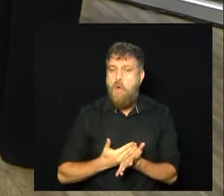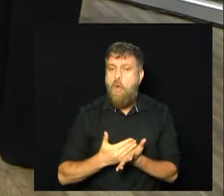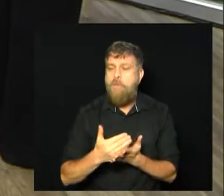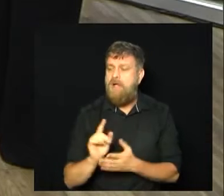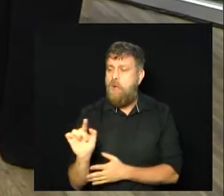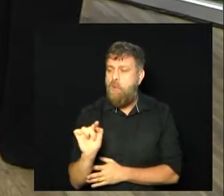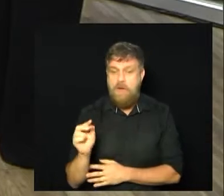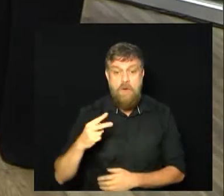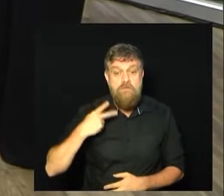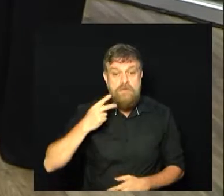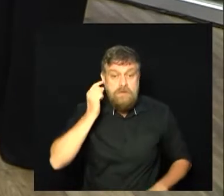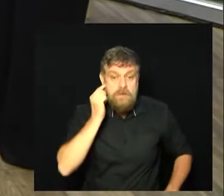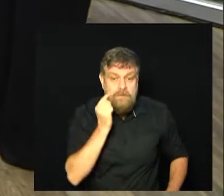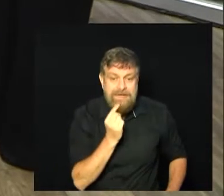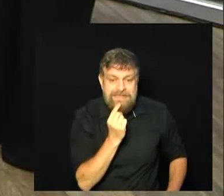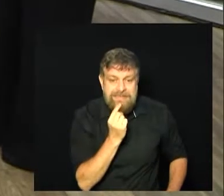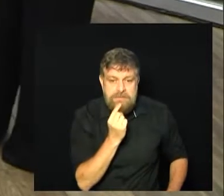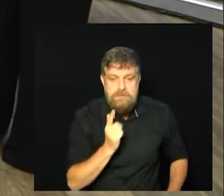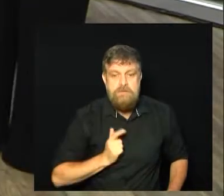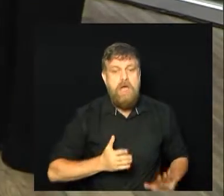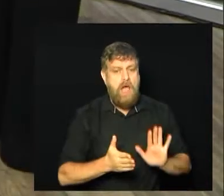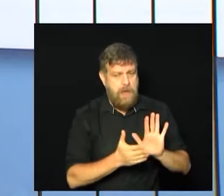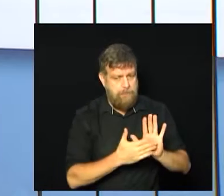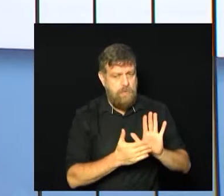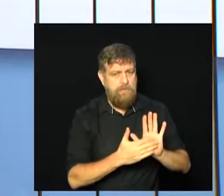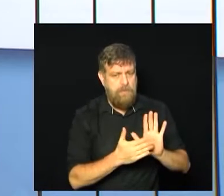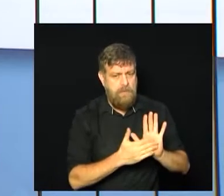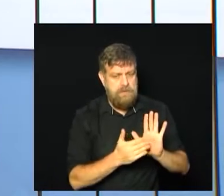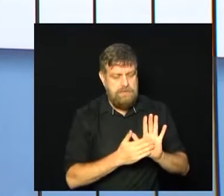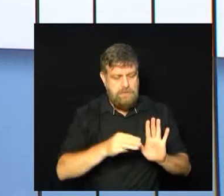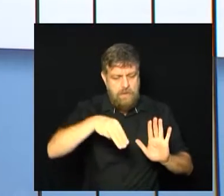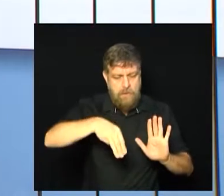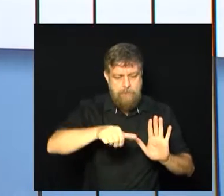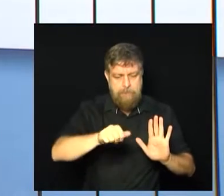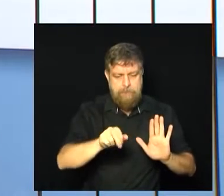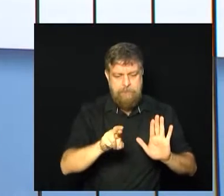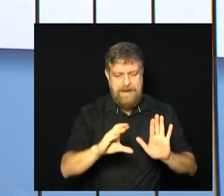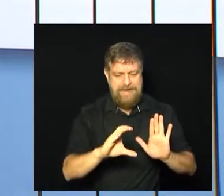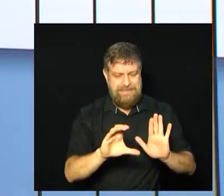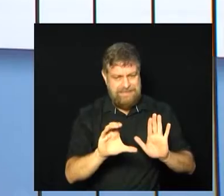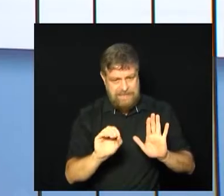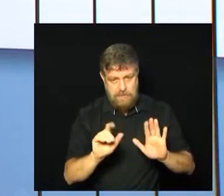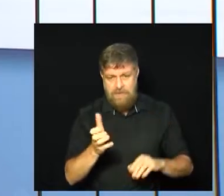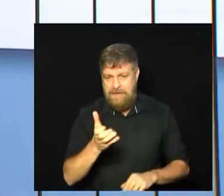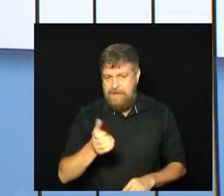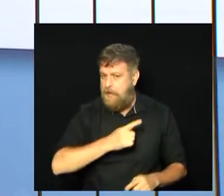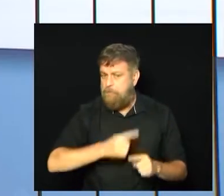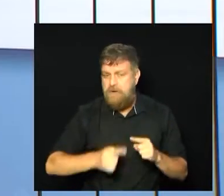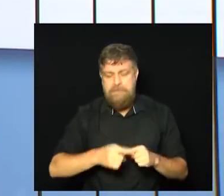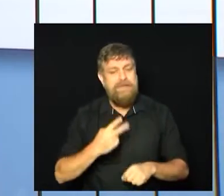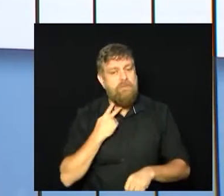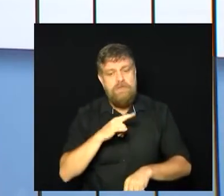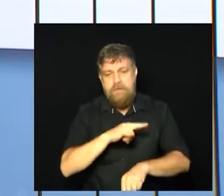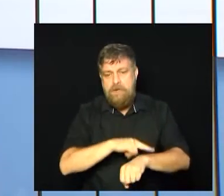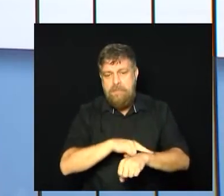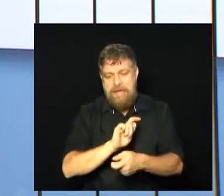um do vereador Marcelo Silva. A proposta do parlamentar quer proibir a instalação e também a adequação